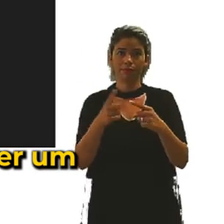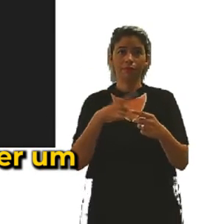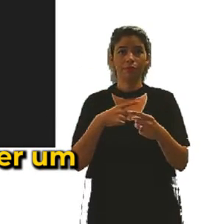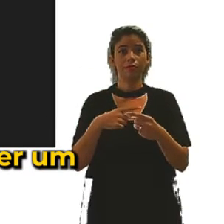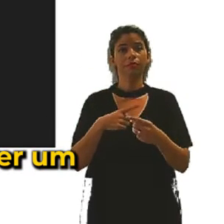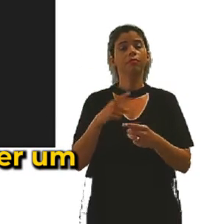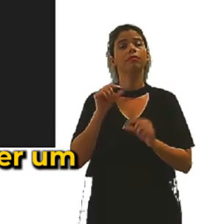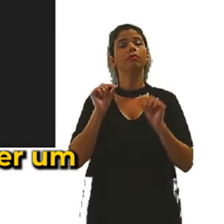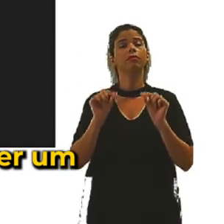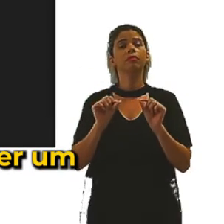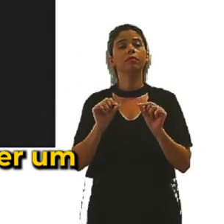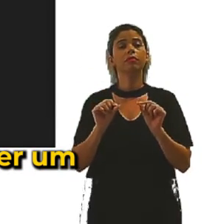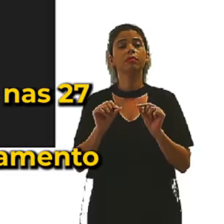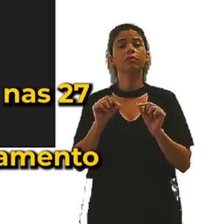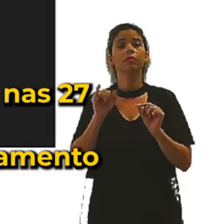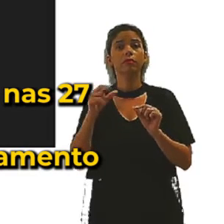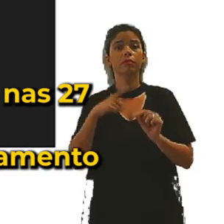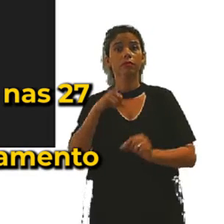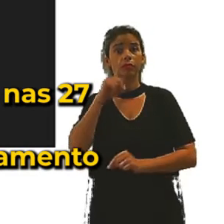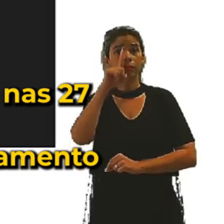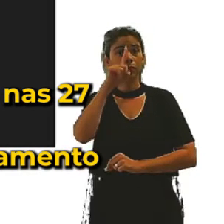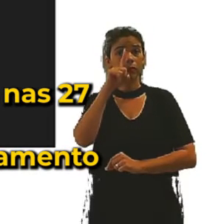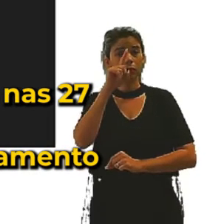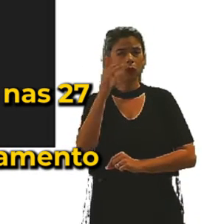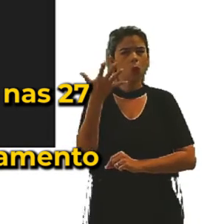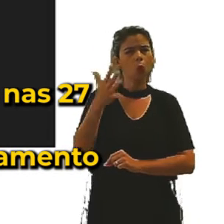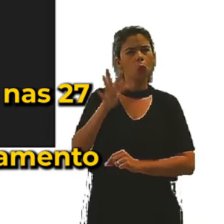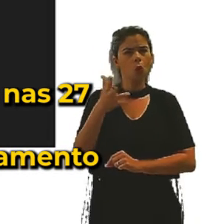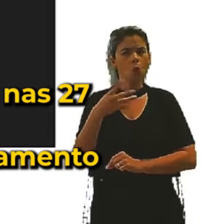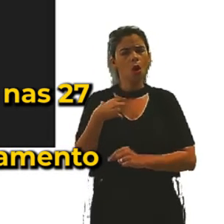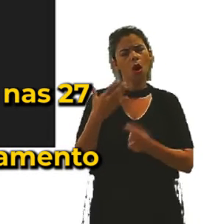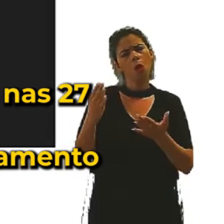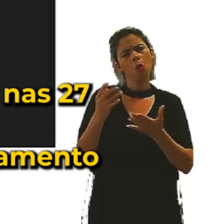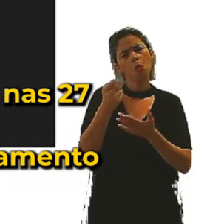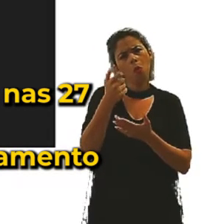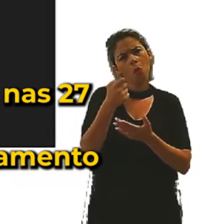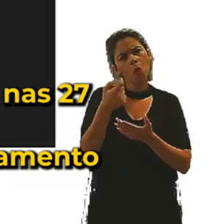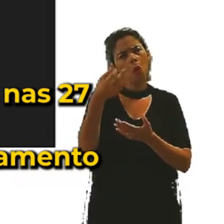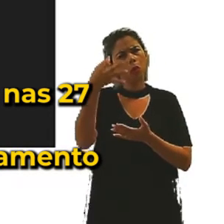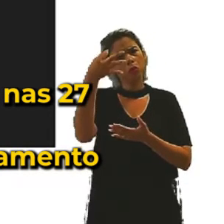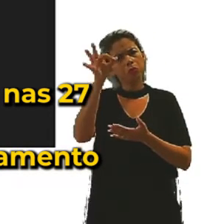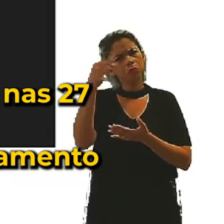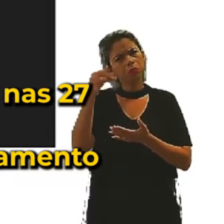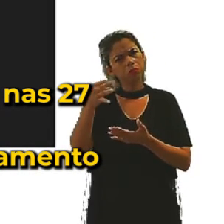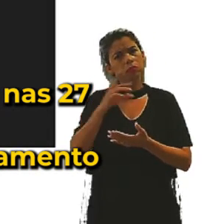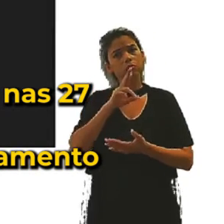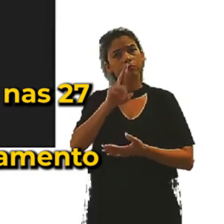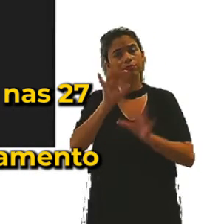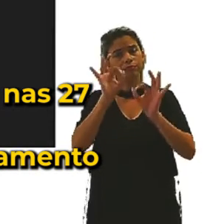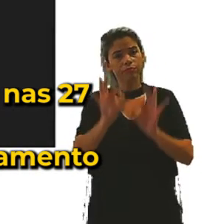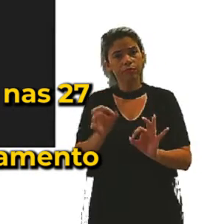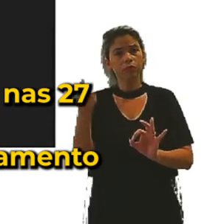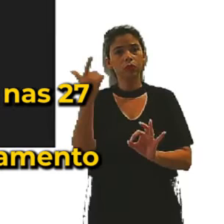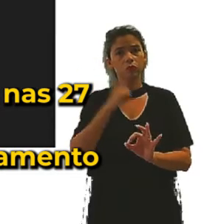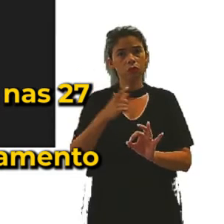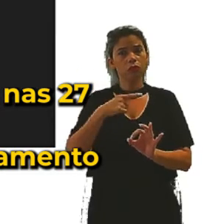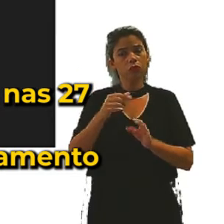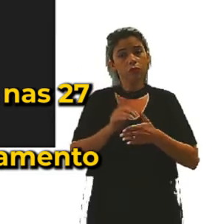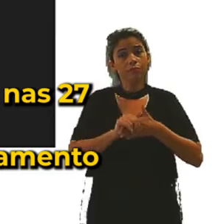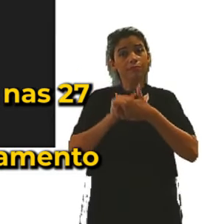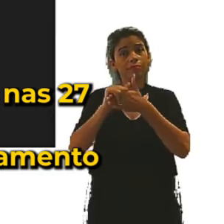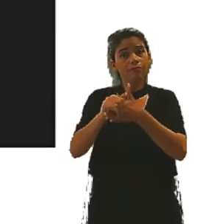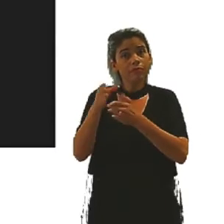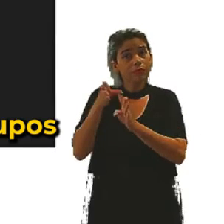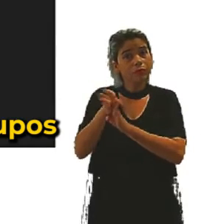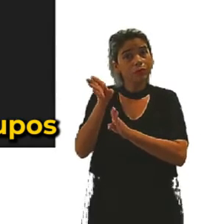slides finais que se tiver um risco moderado, ou seja, poucos itens marcados nas 27 perguntas do formulário, nós podemos fazer encaminhamentos